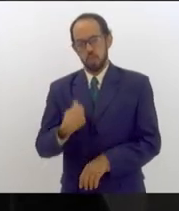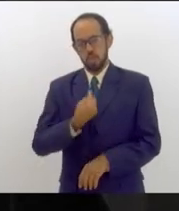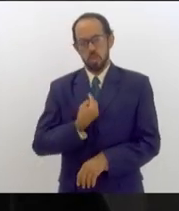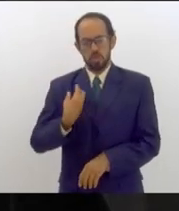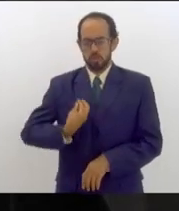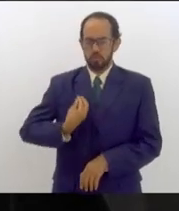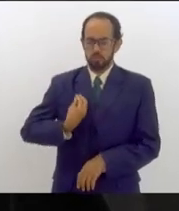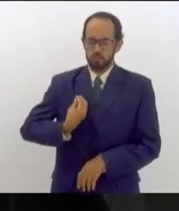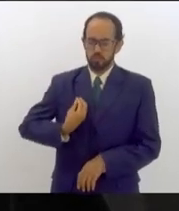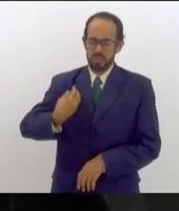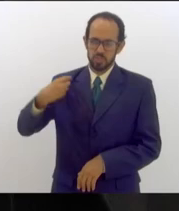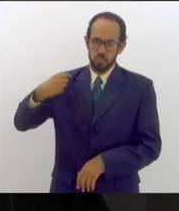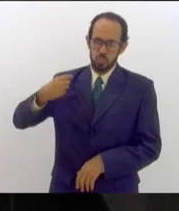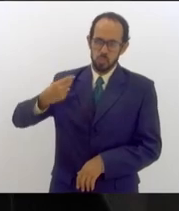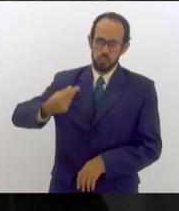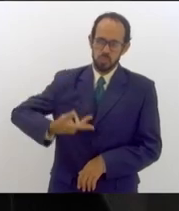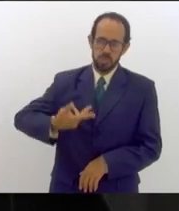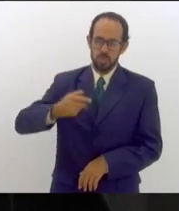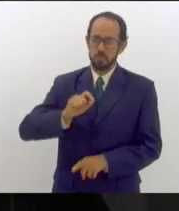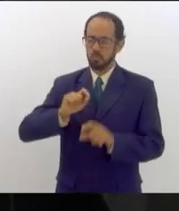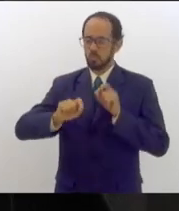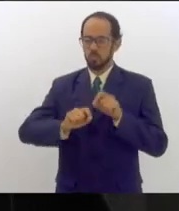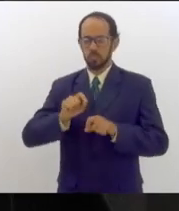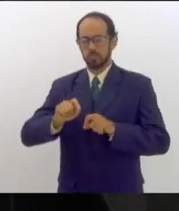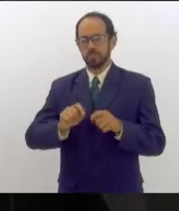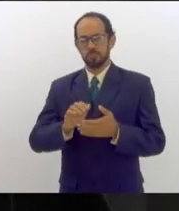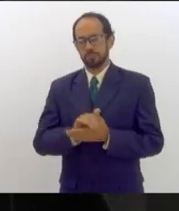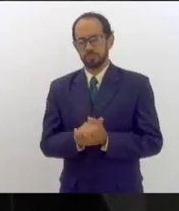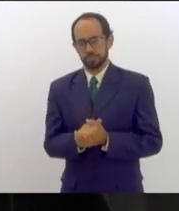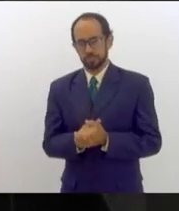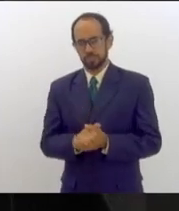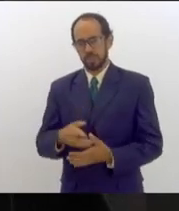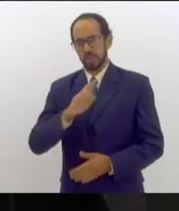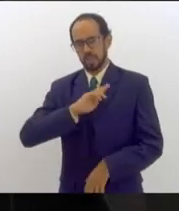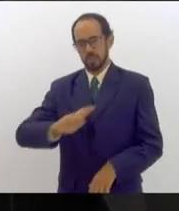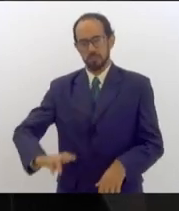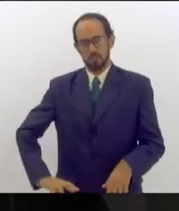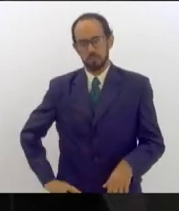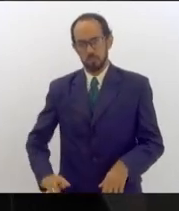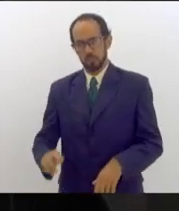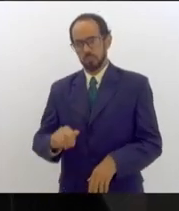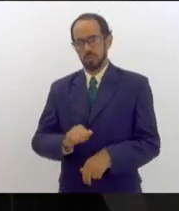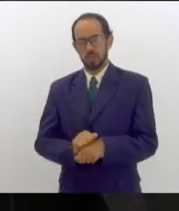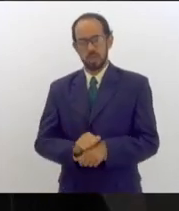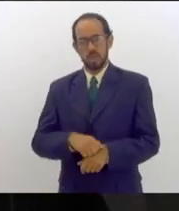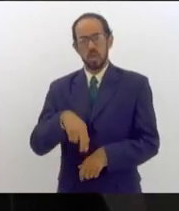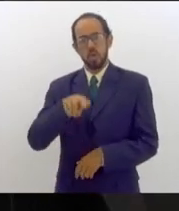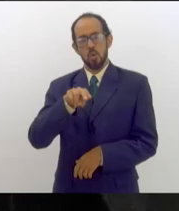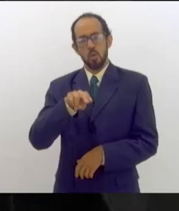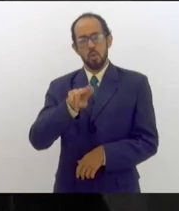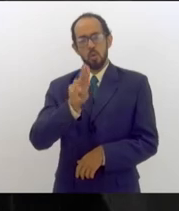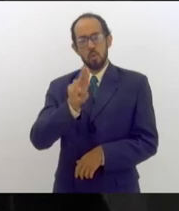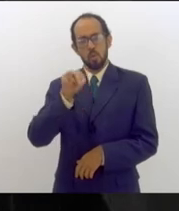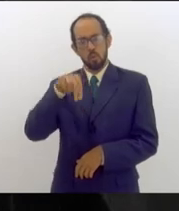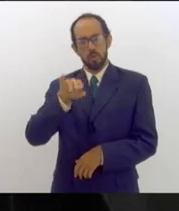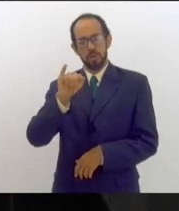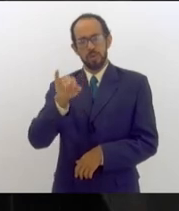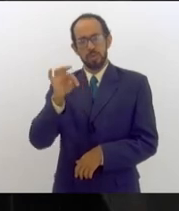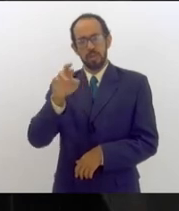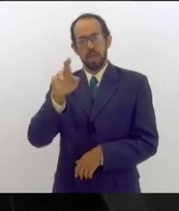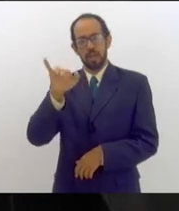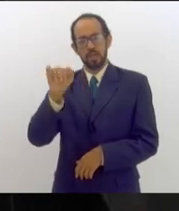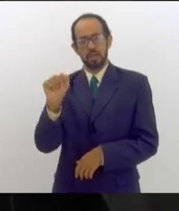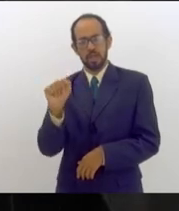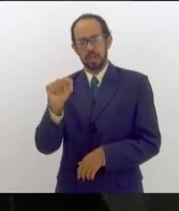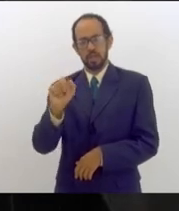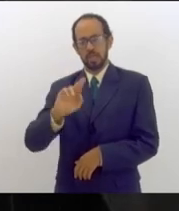é de hoje de muitas décadas na República unitária do Brasil e